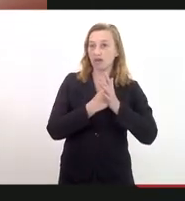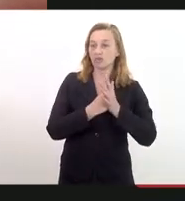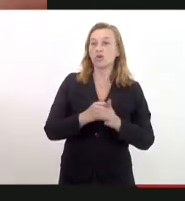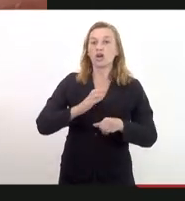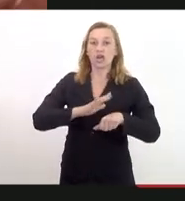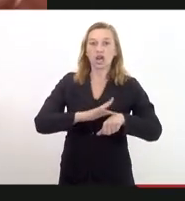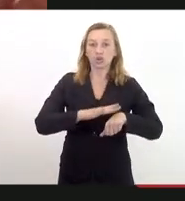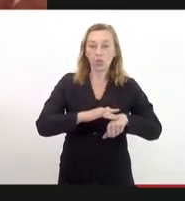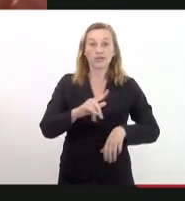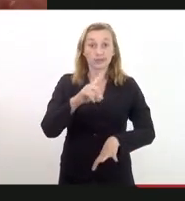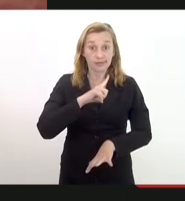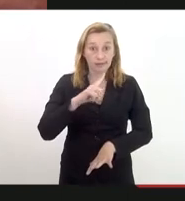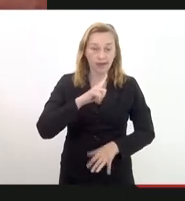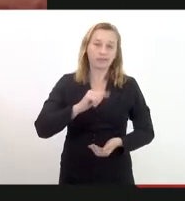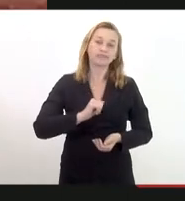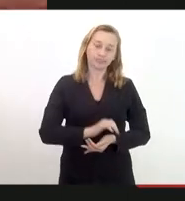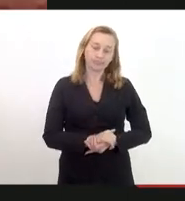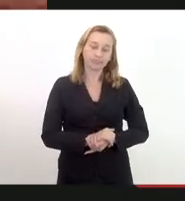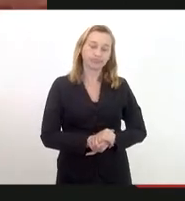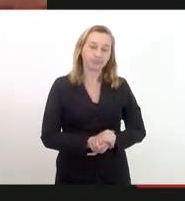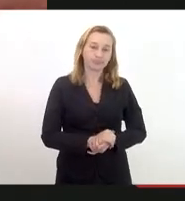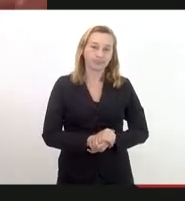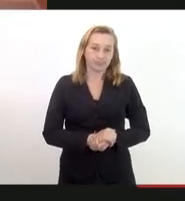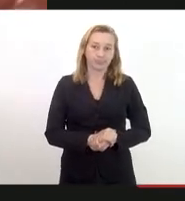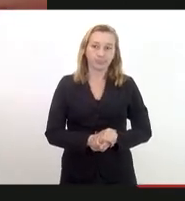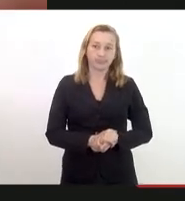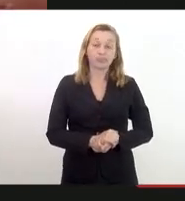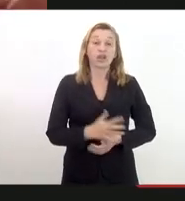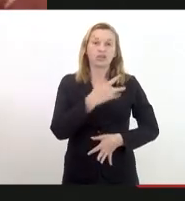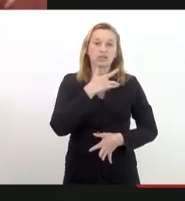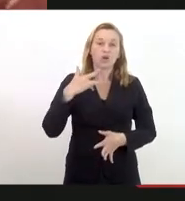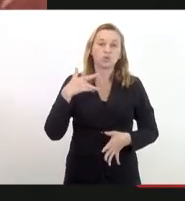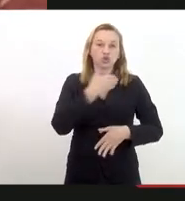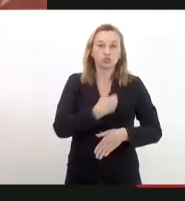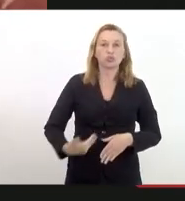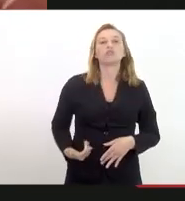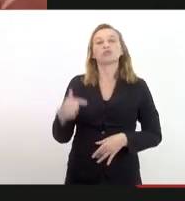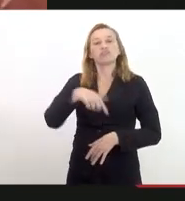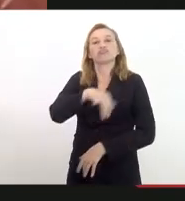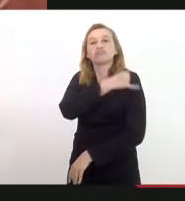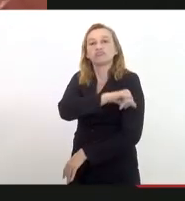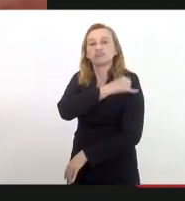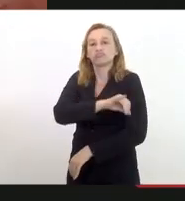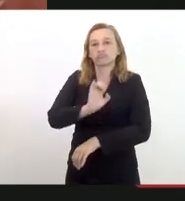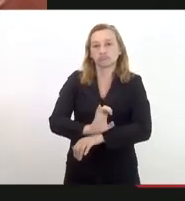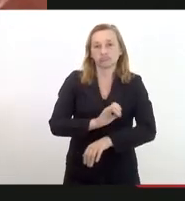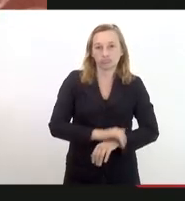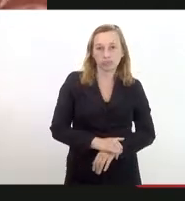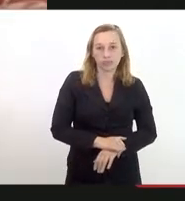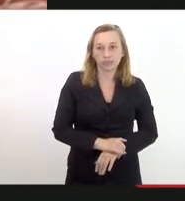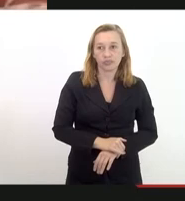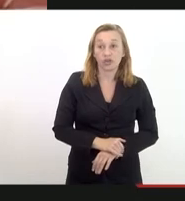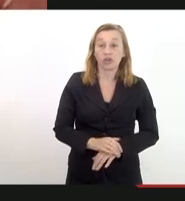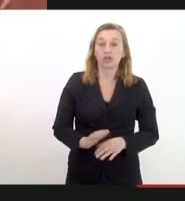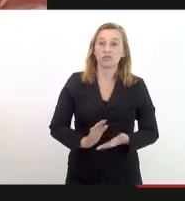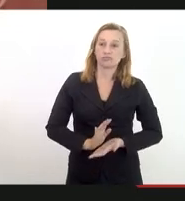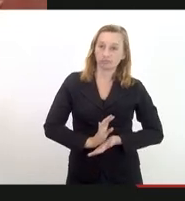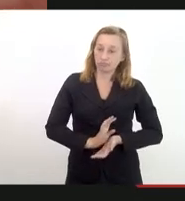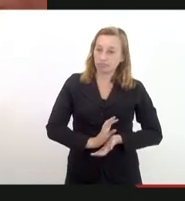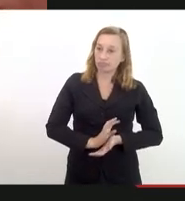tem em termos de saúde pública aqui no Estado do Rio de Janeiro. Temos